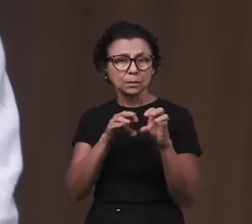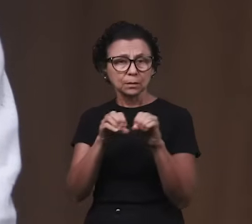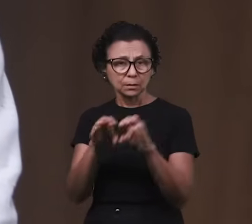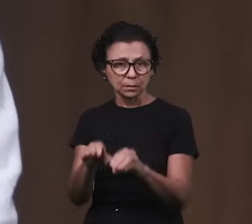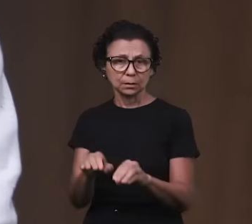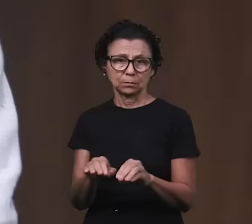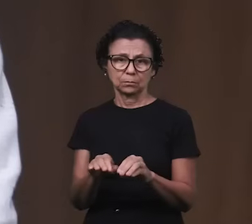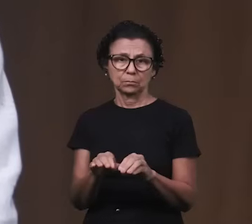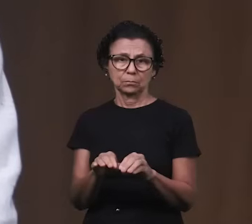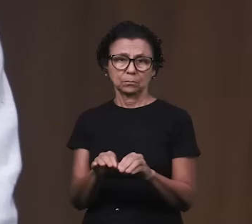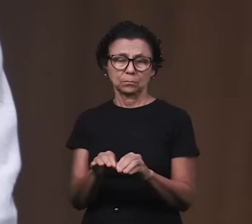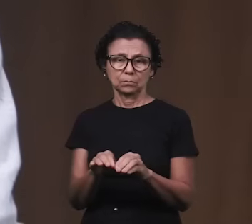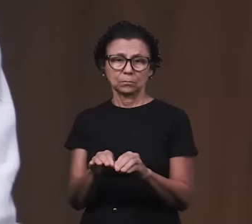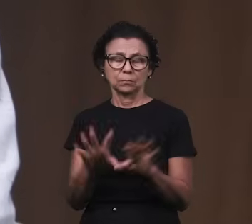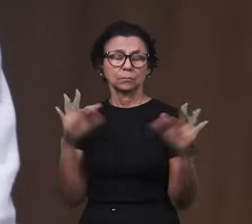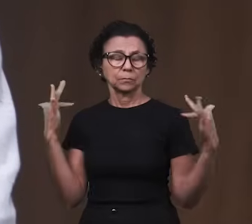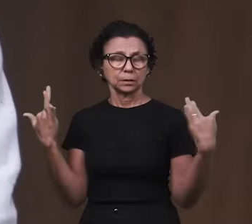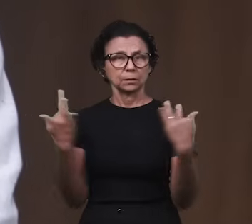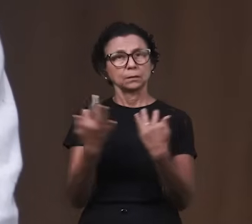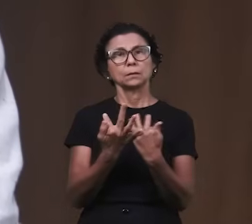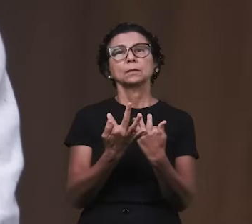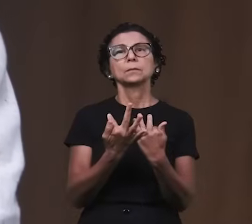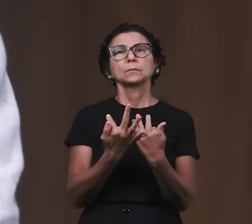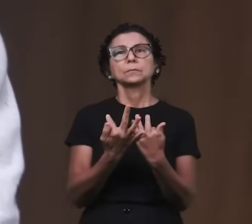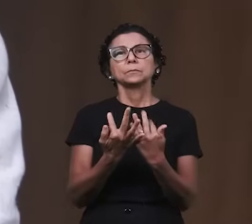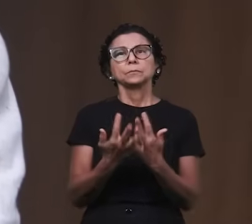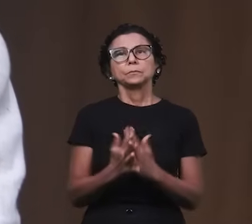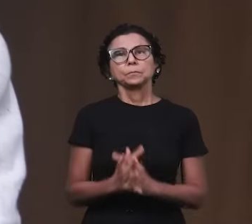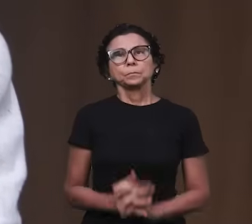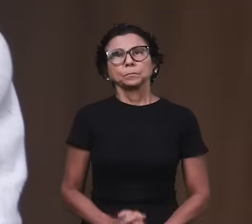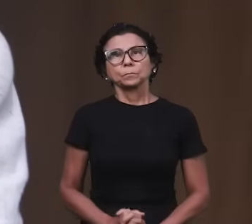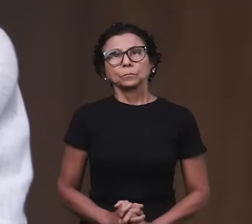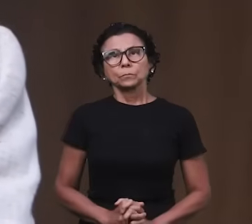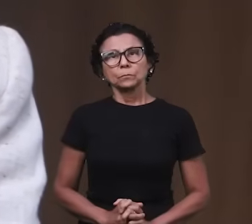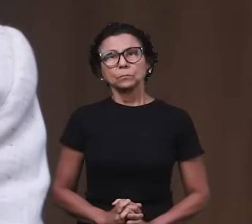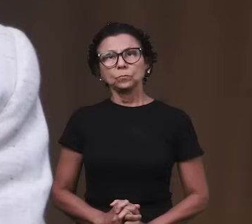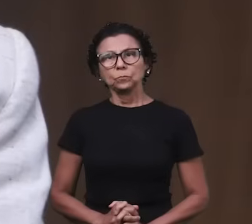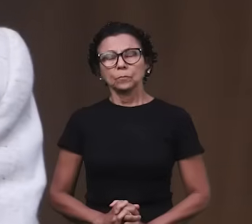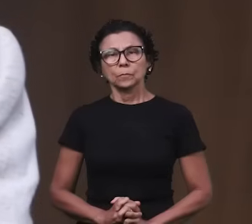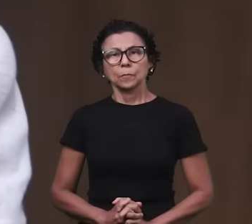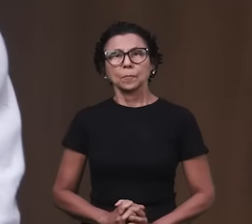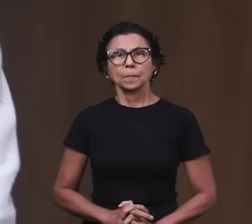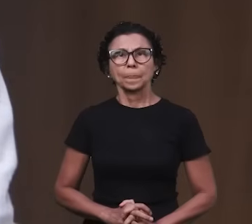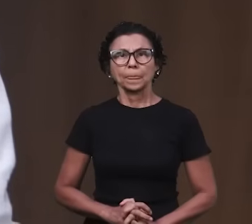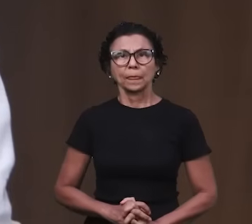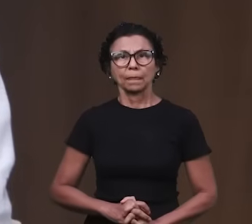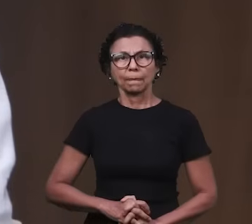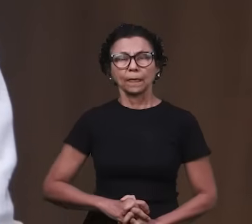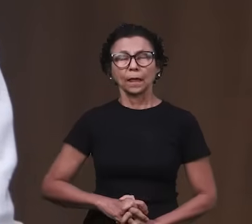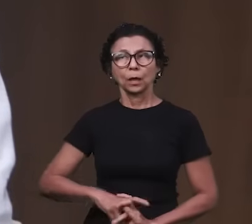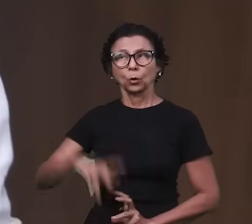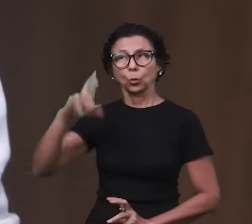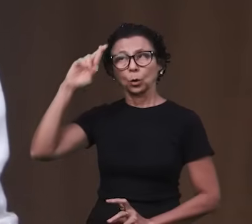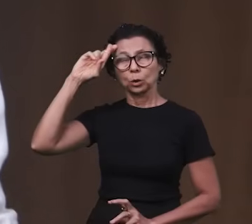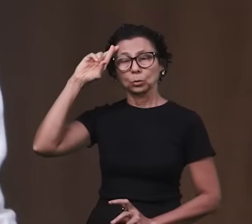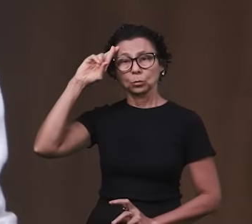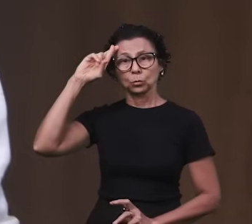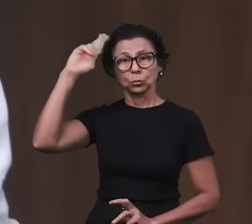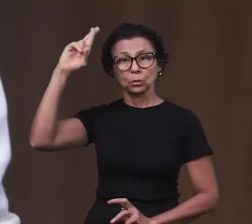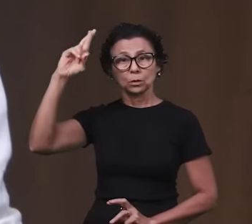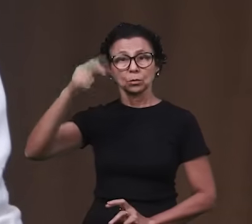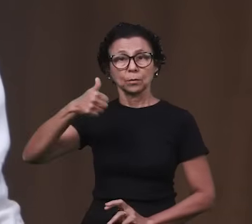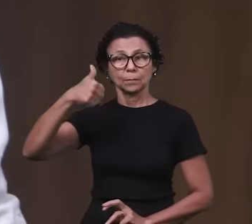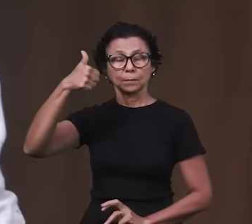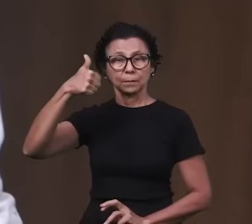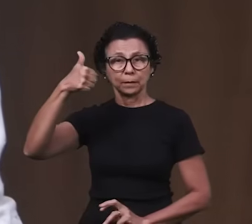nossa família. E quando nós colocamos o Senhor em primeiro lugar na nossa vida para ensinar nossos